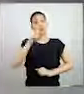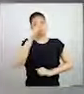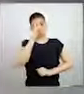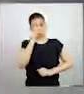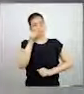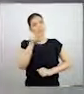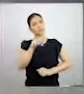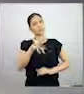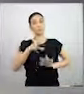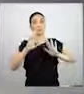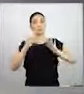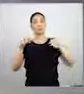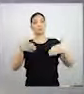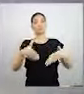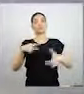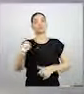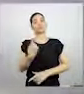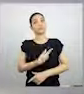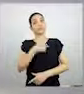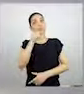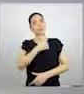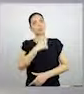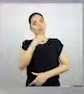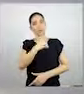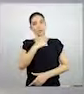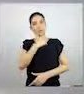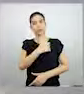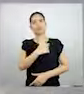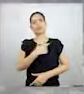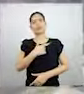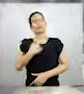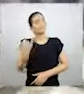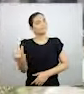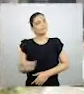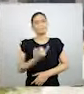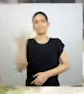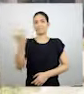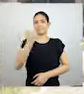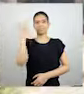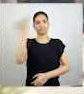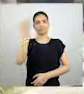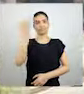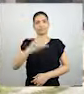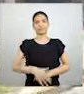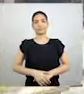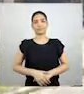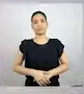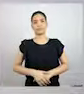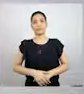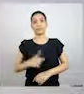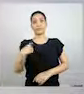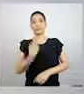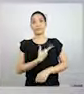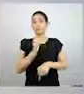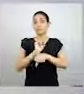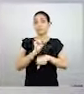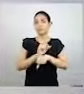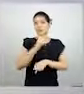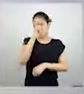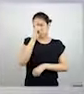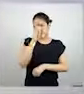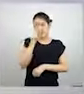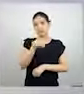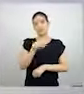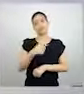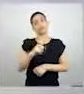Um hospital desse aí, voltado para nós, mulheres, é muito importante. Tudo que nós esperamos é